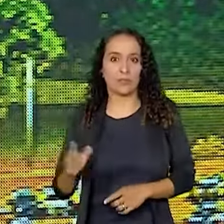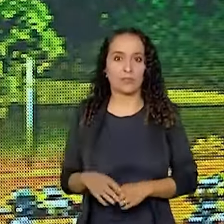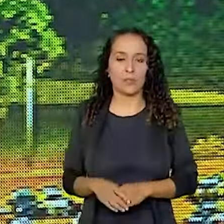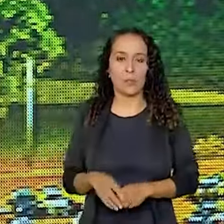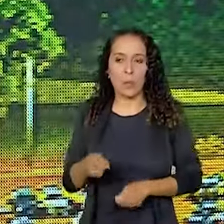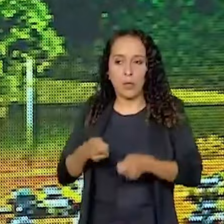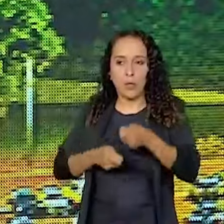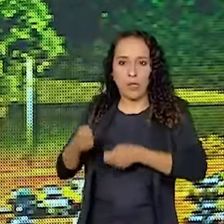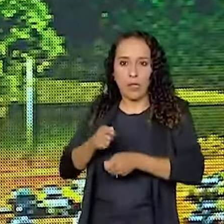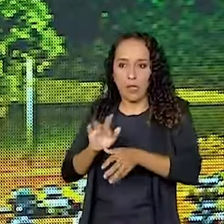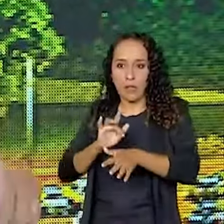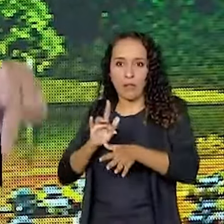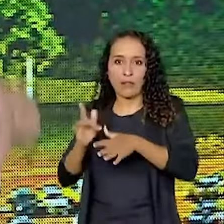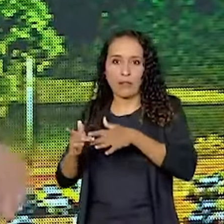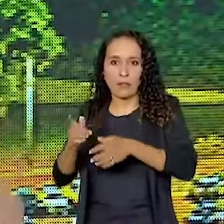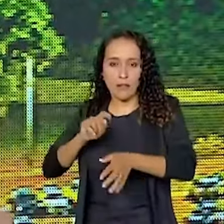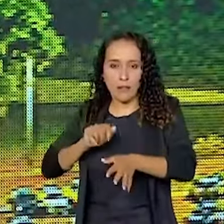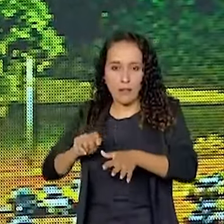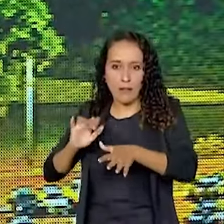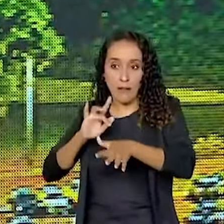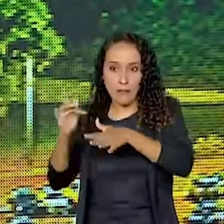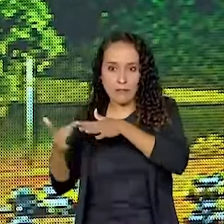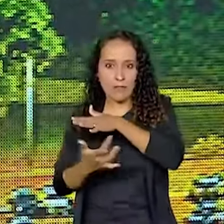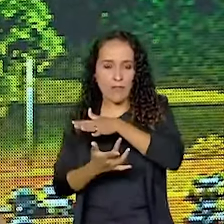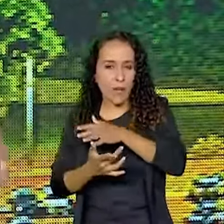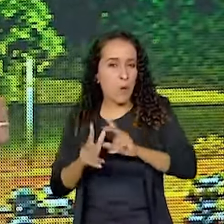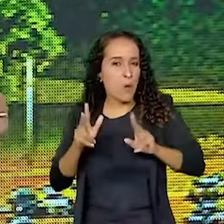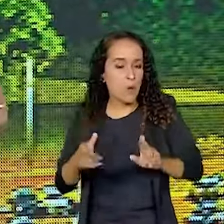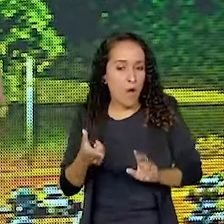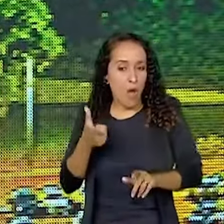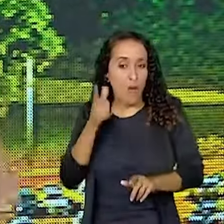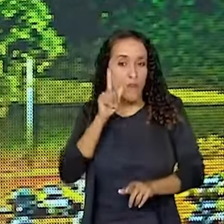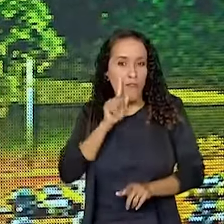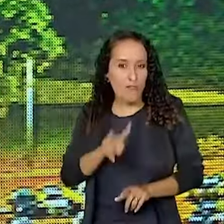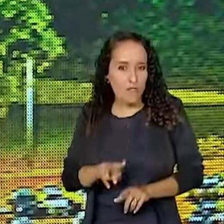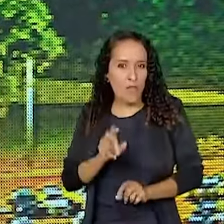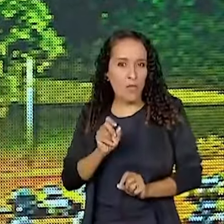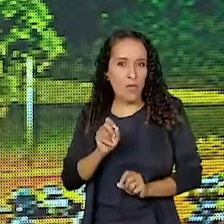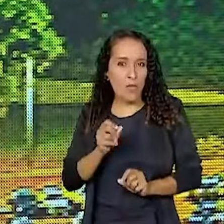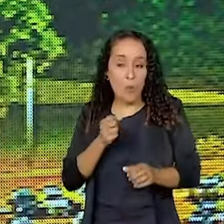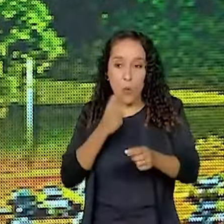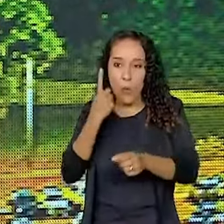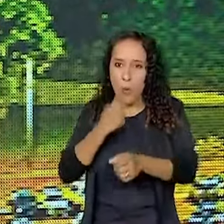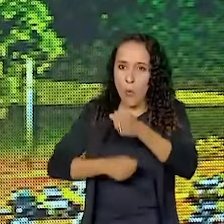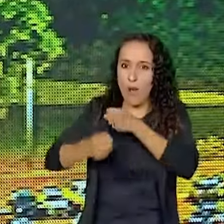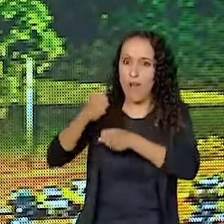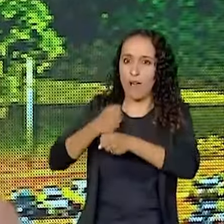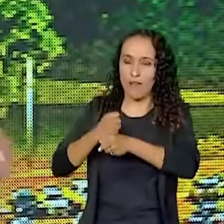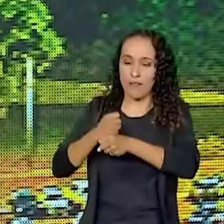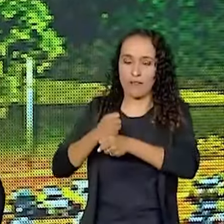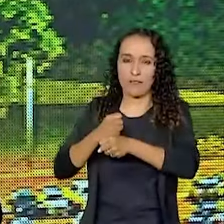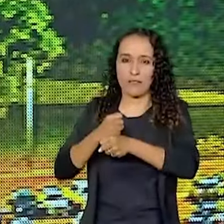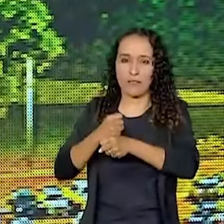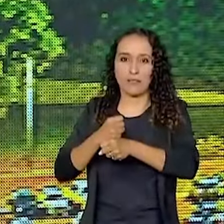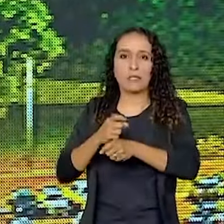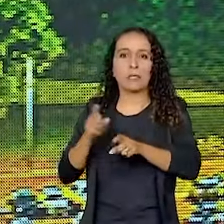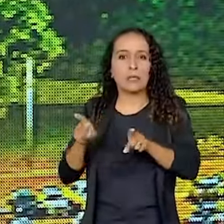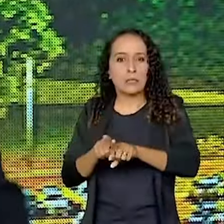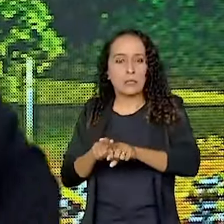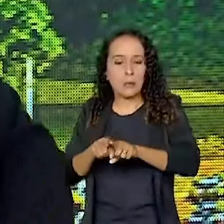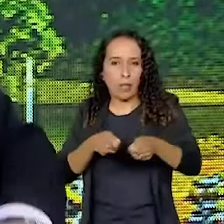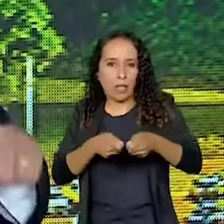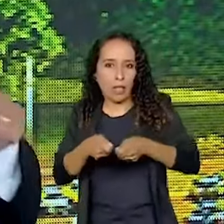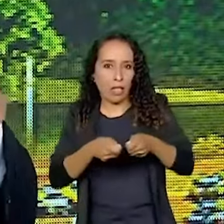instrumentalizaram as redes sociais, como nós vimos aqui exatamente há um ano atrás.